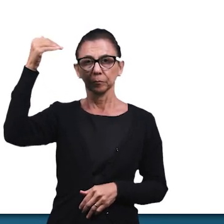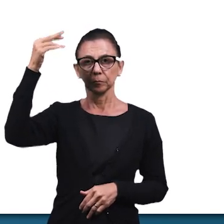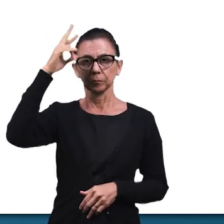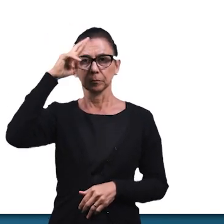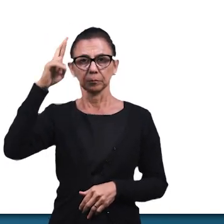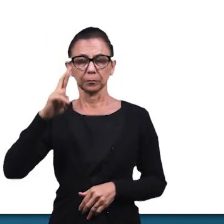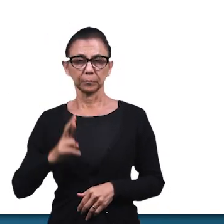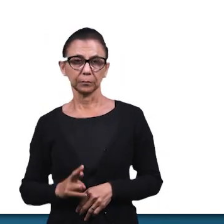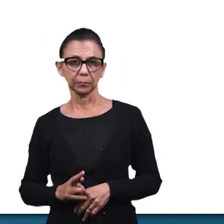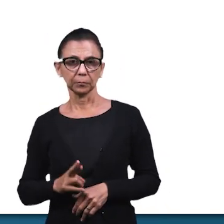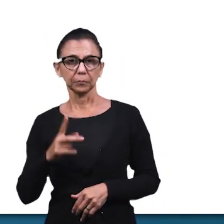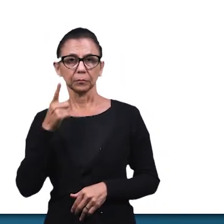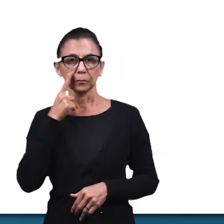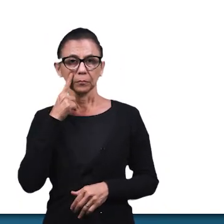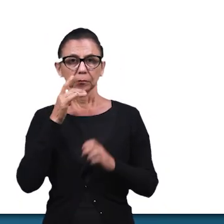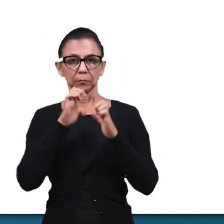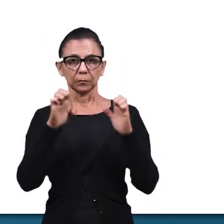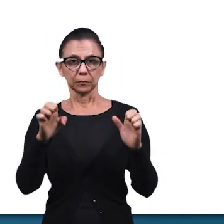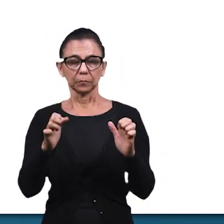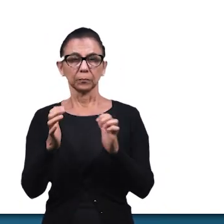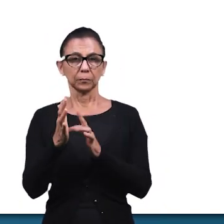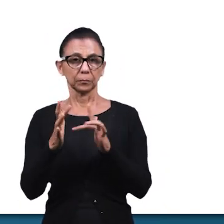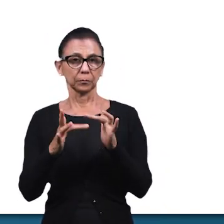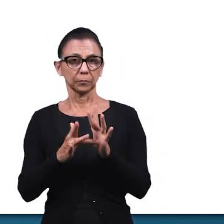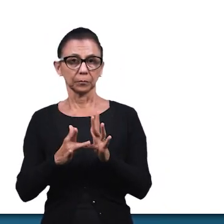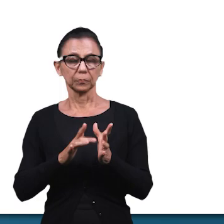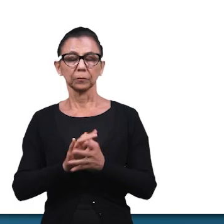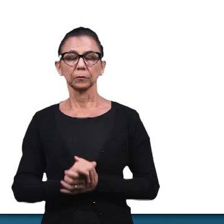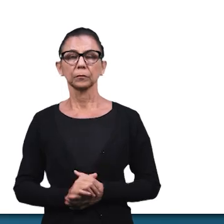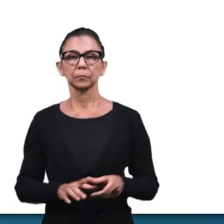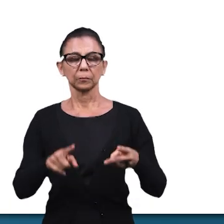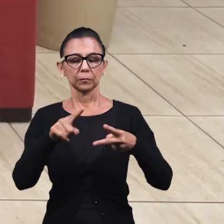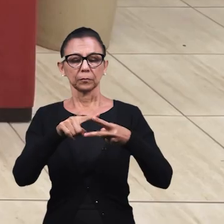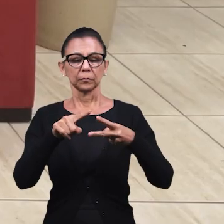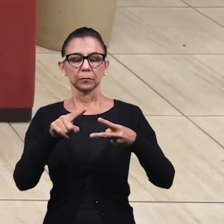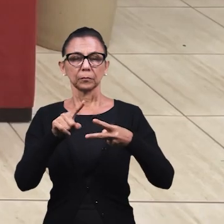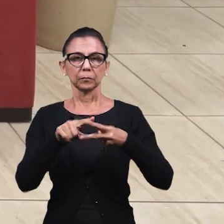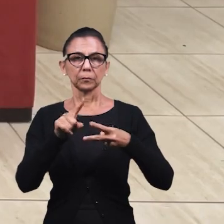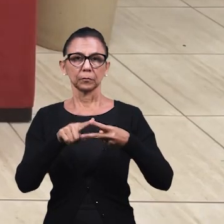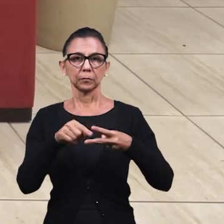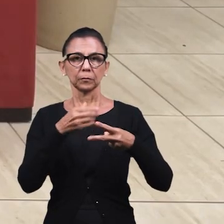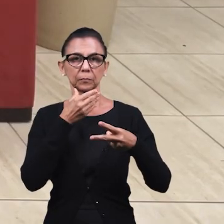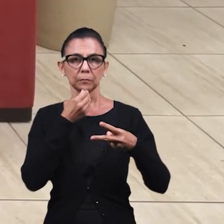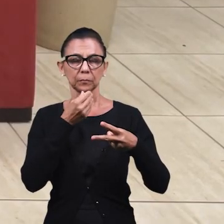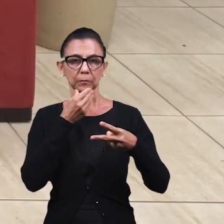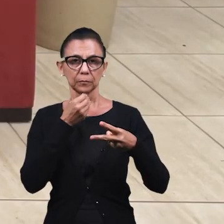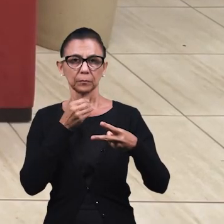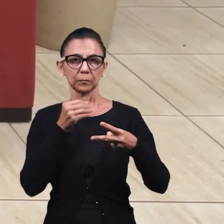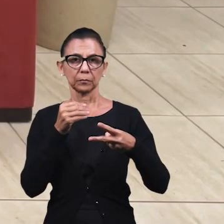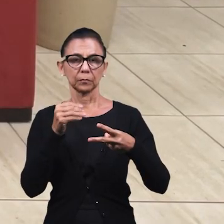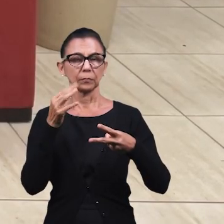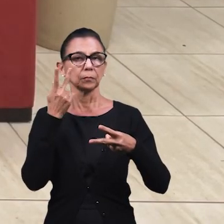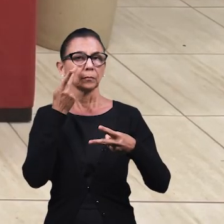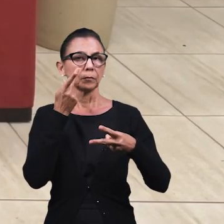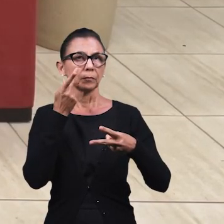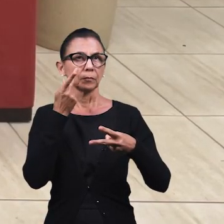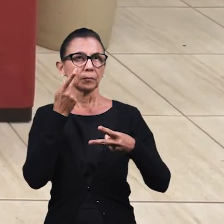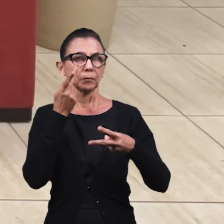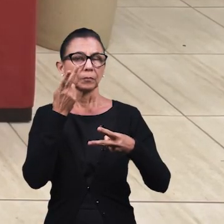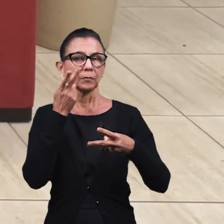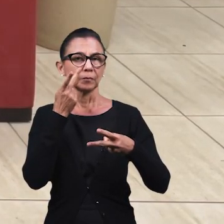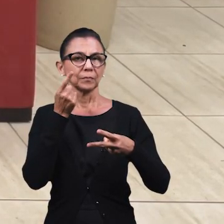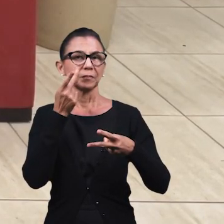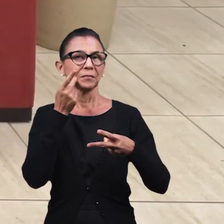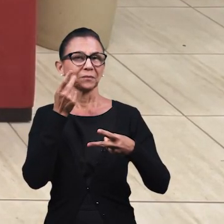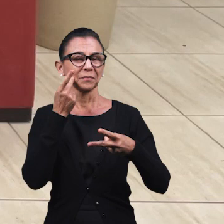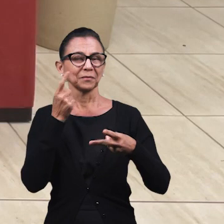são identificados no Evangelho de Jesus. Temos 2 respostas: o jovem João Marcos Fideli, de Fortaleza,